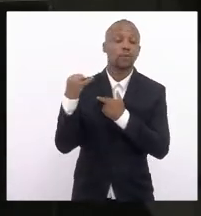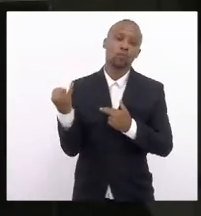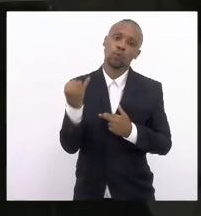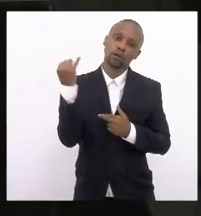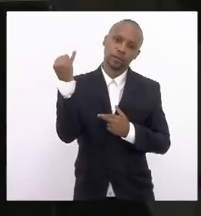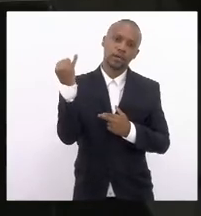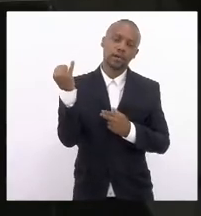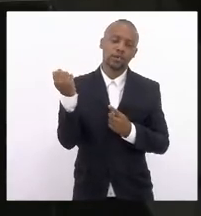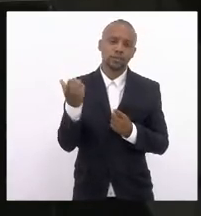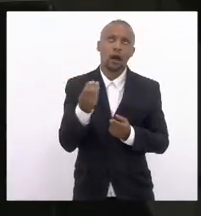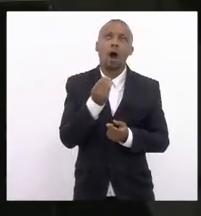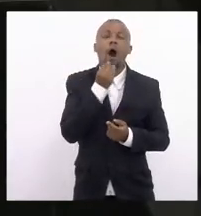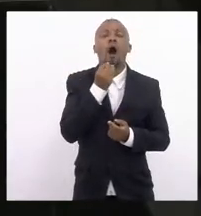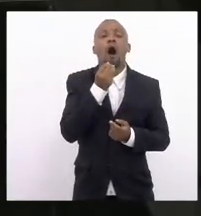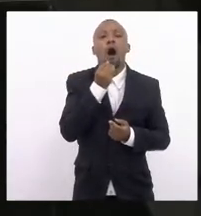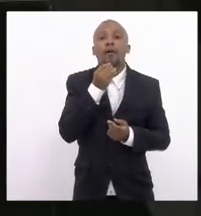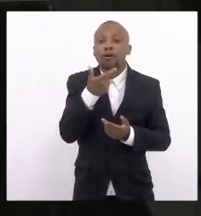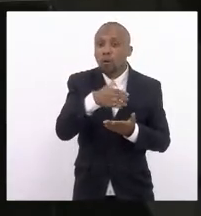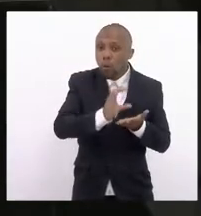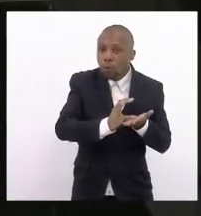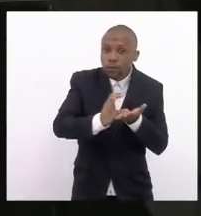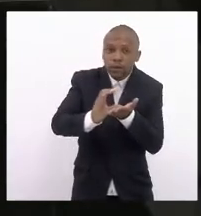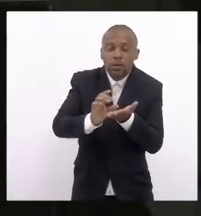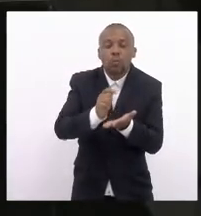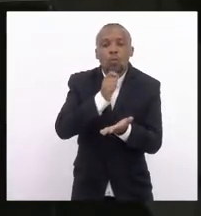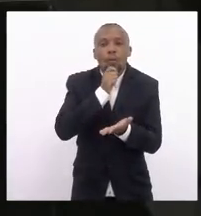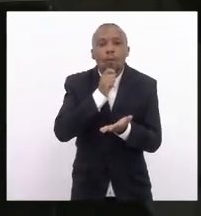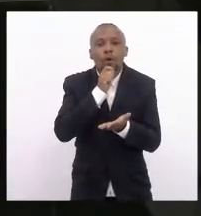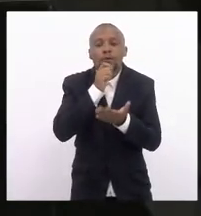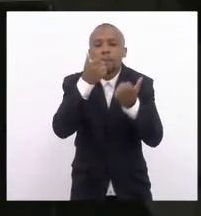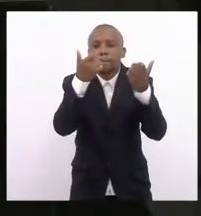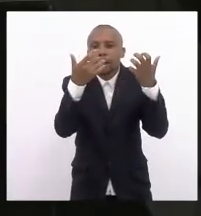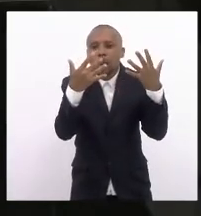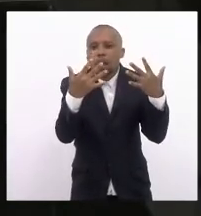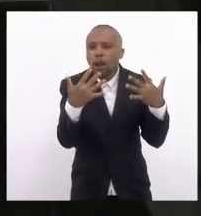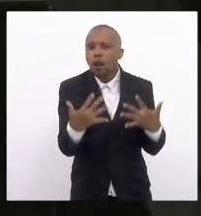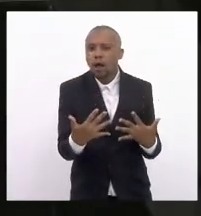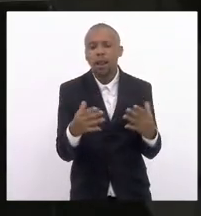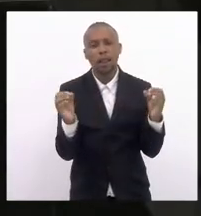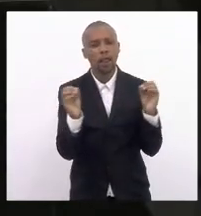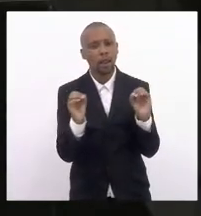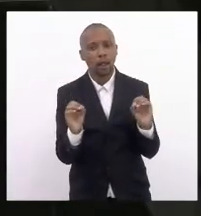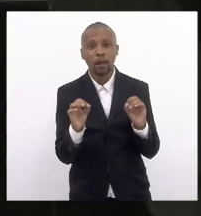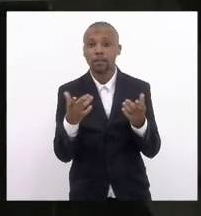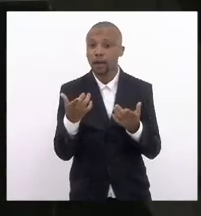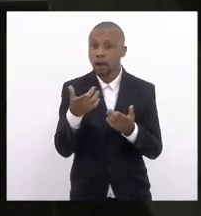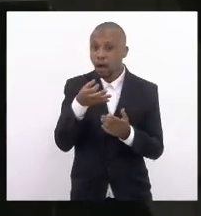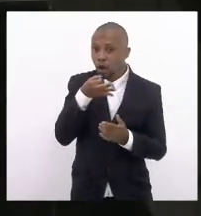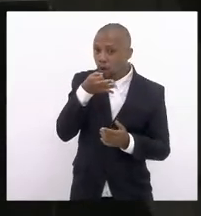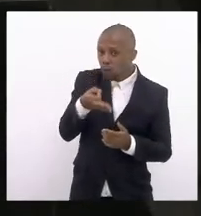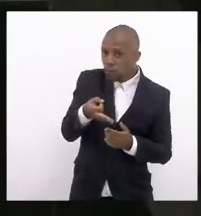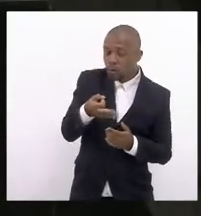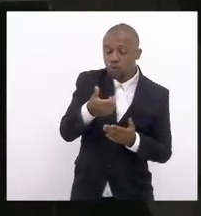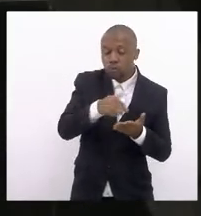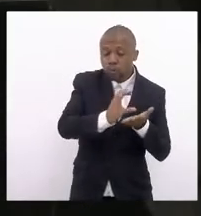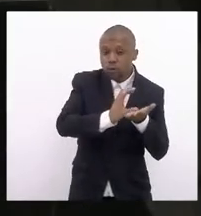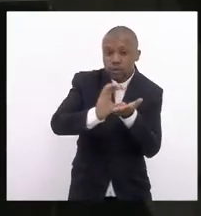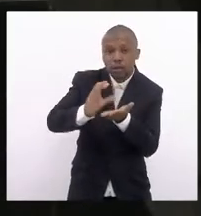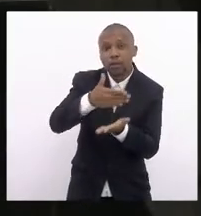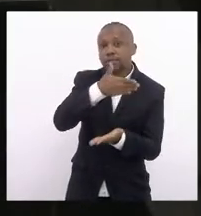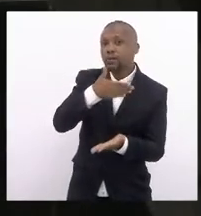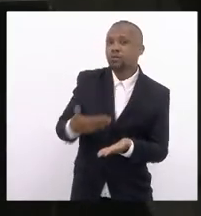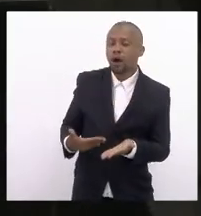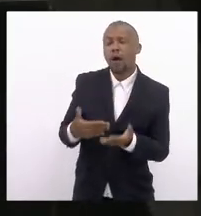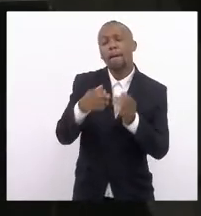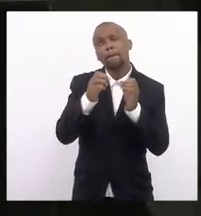e obviamente que o Conselho não se pronunciou sobre isso. Não há, portanto, posição do Conselho Estadual. Pode haver,